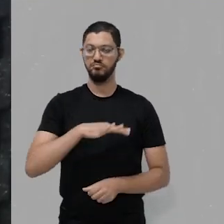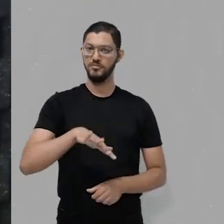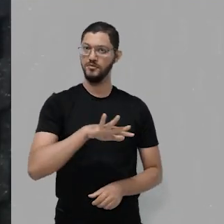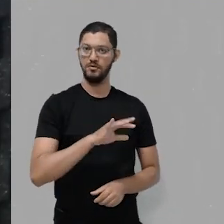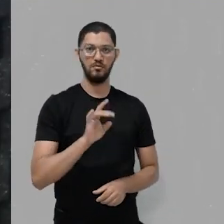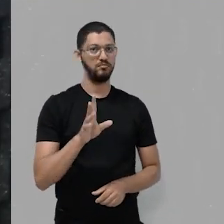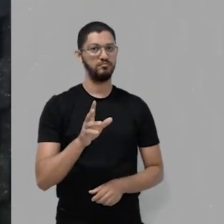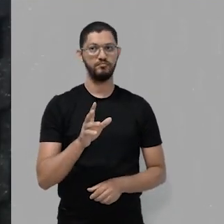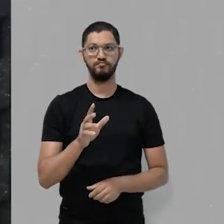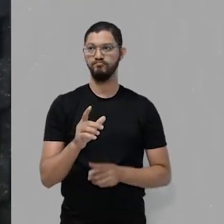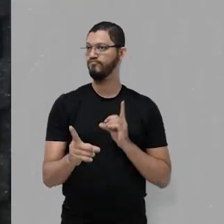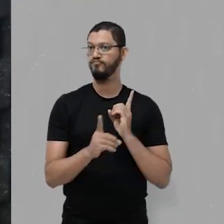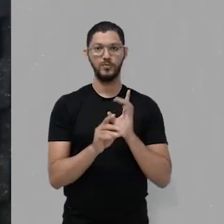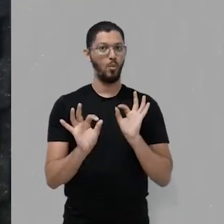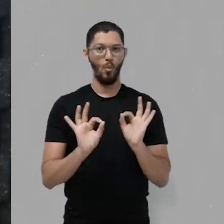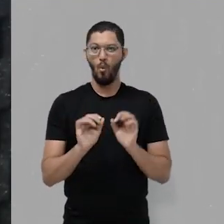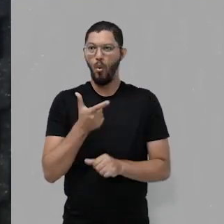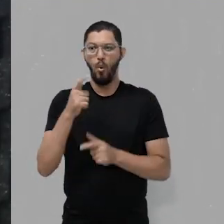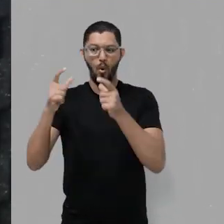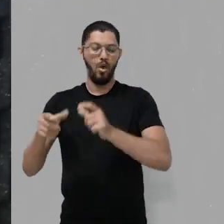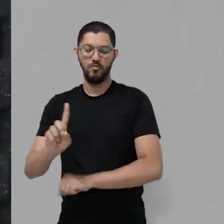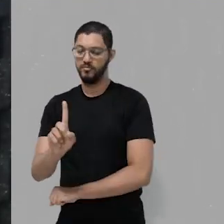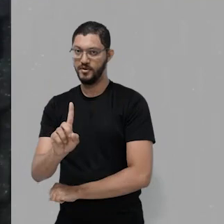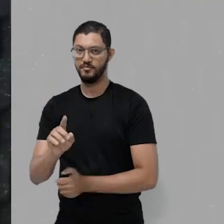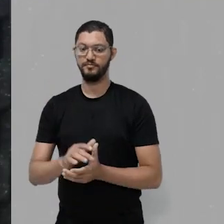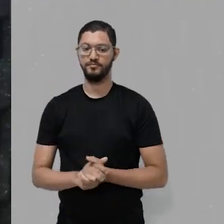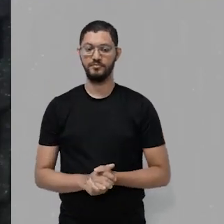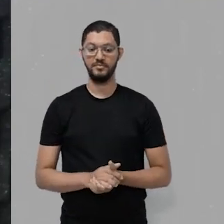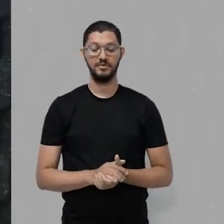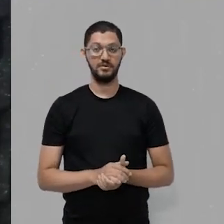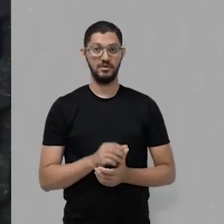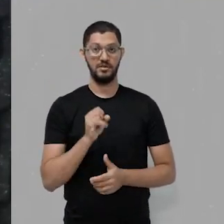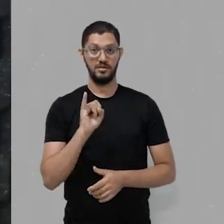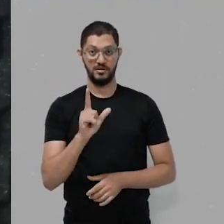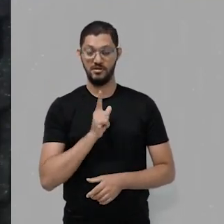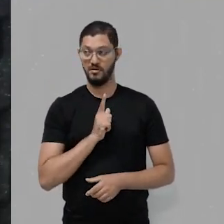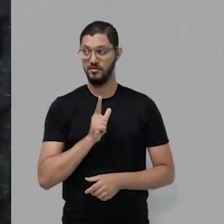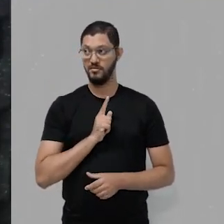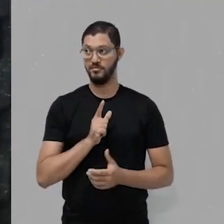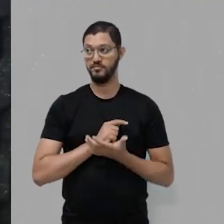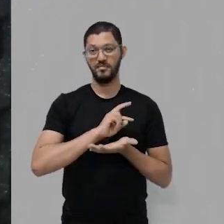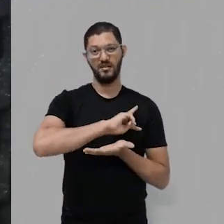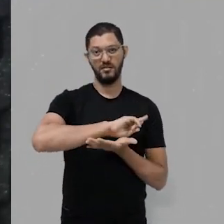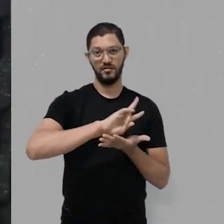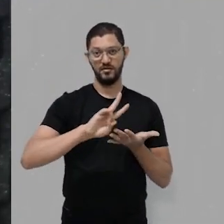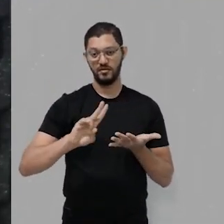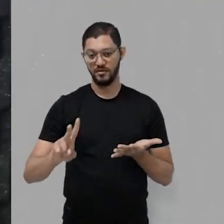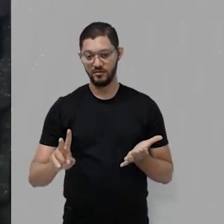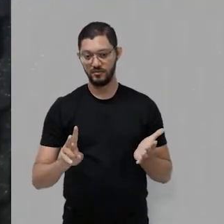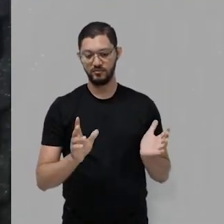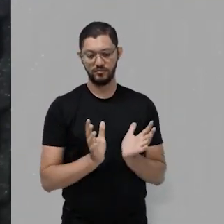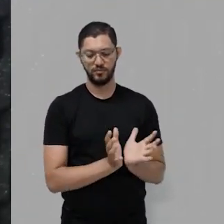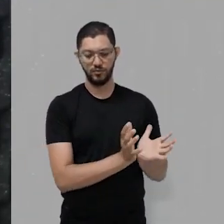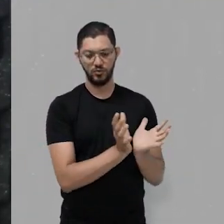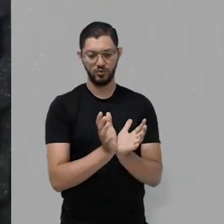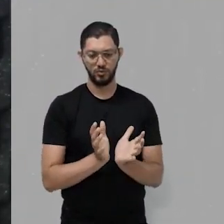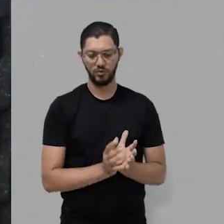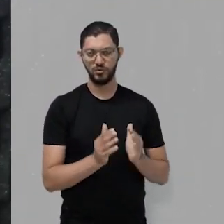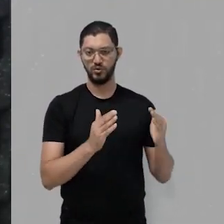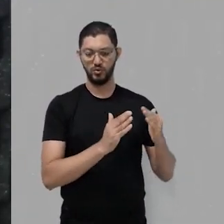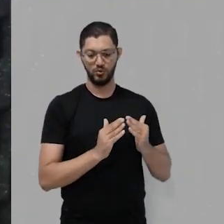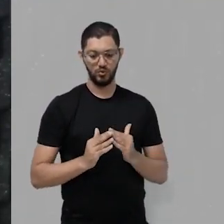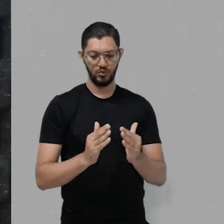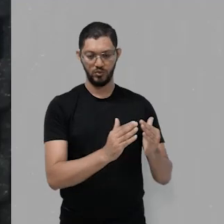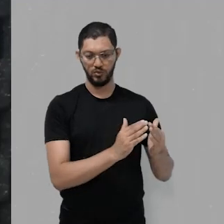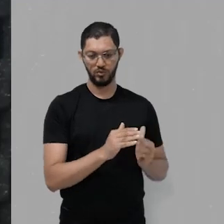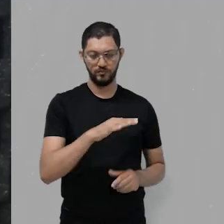região. Eles não vão encontrar alimento em outro local. Então, se eu tenho vários indivíduos, uma comunidade inteira